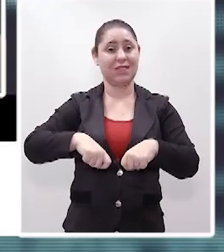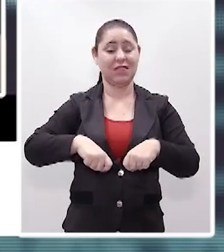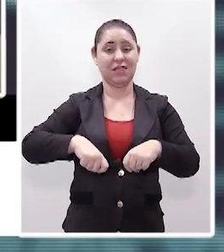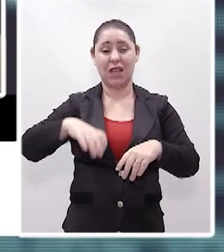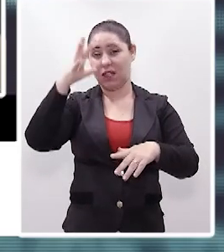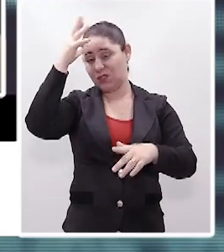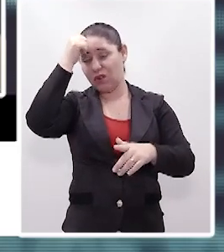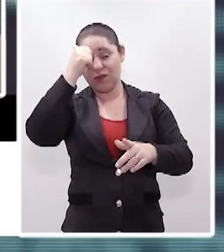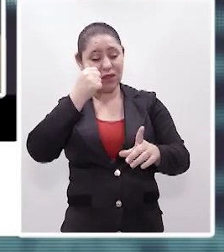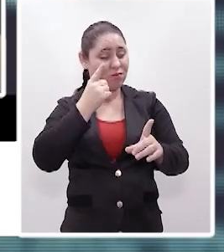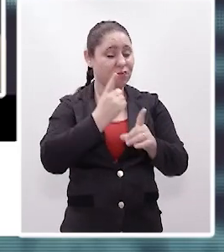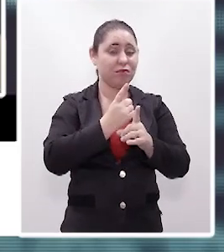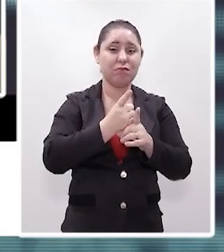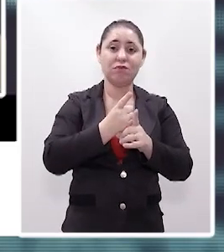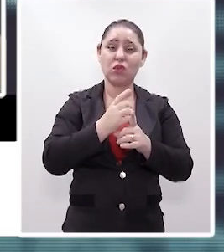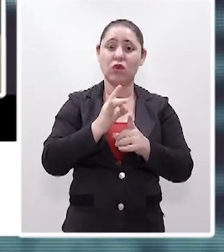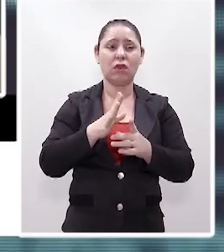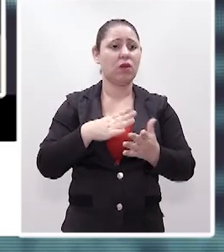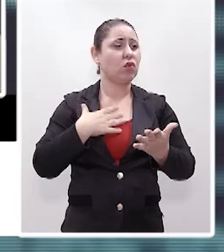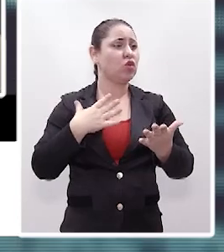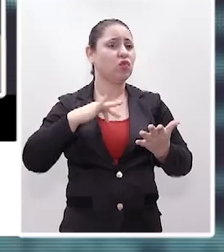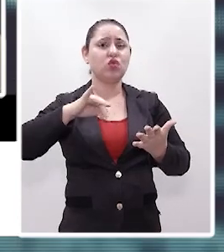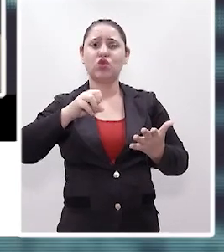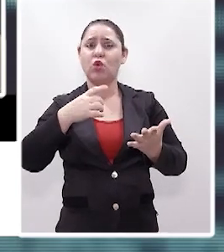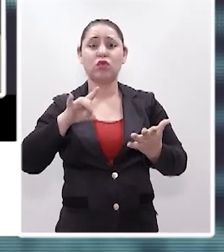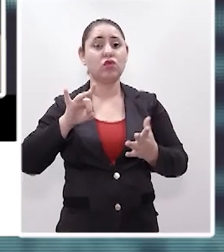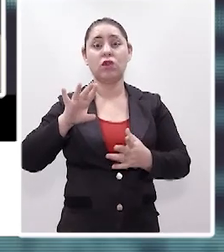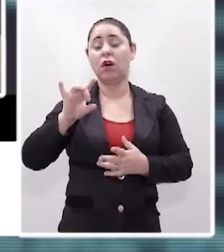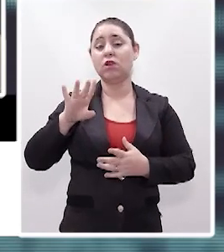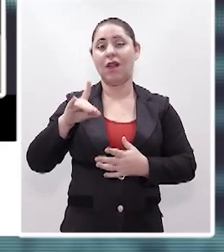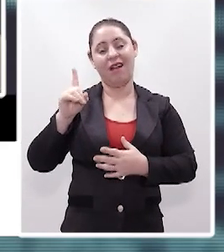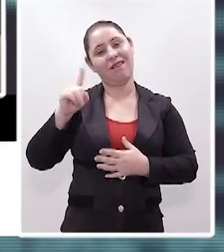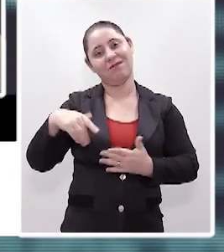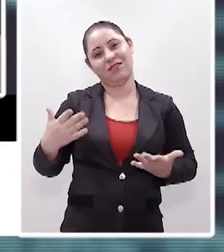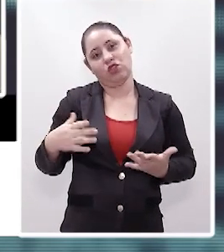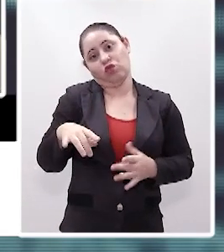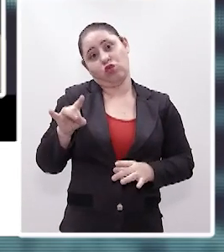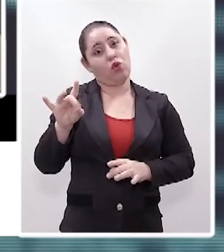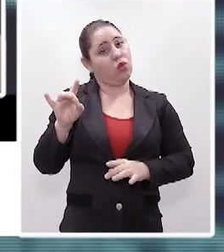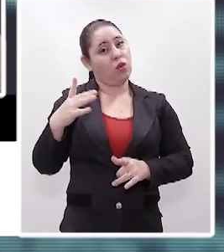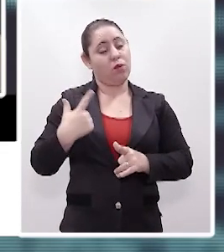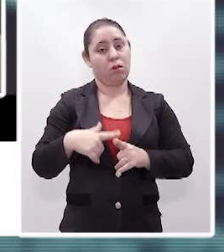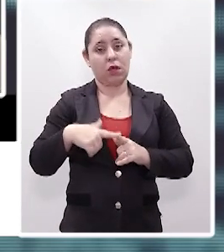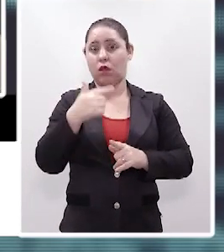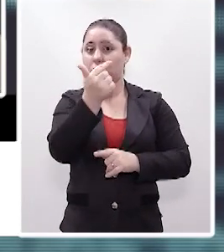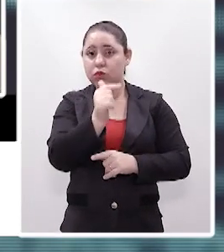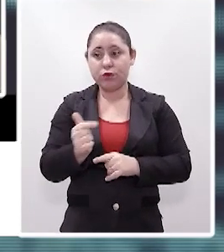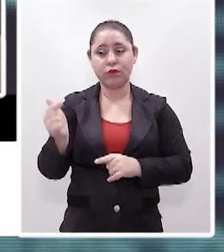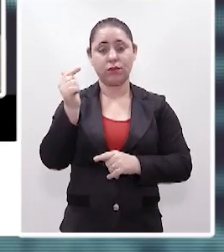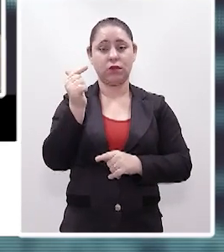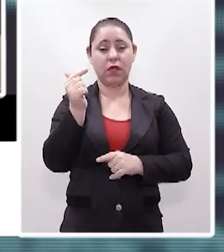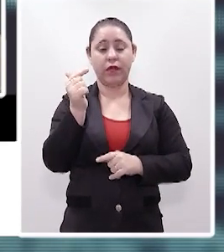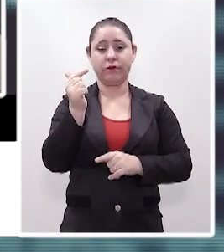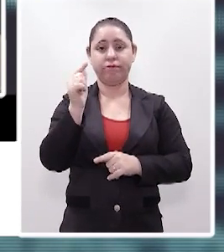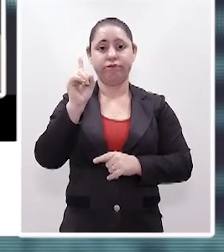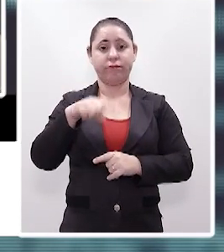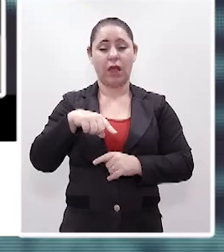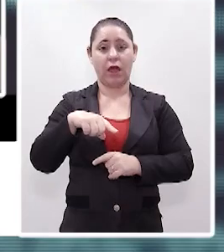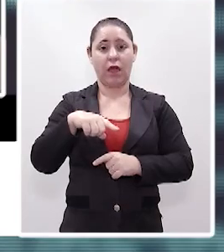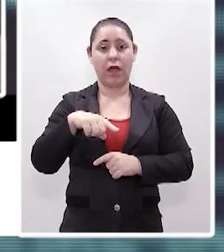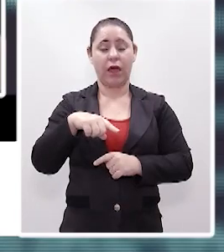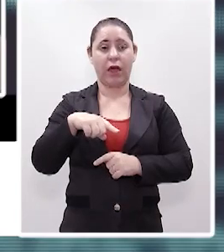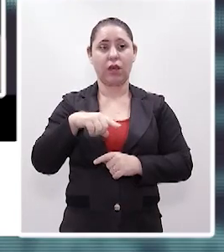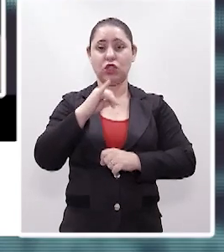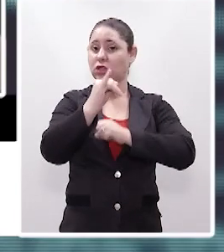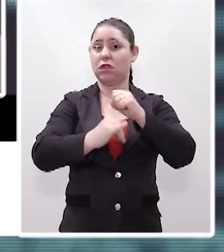dar conta. Eu falei, João, mas sozinho? Tia, sozinho, porque eu não tenho, a gente não tem